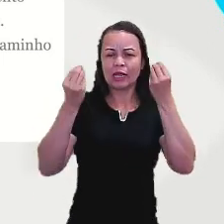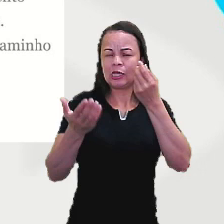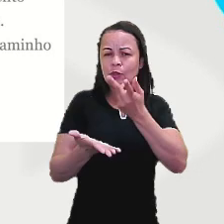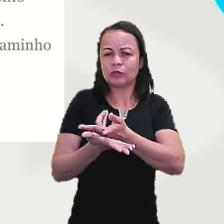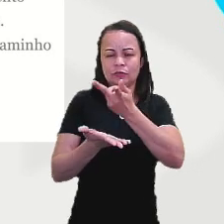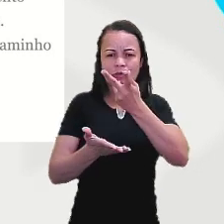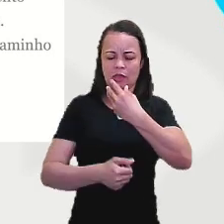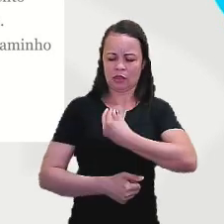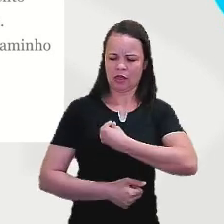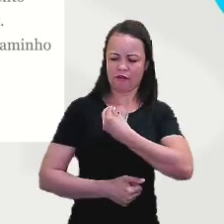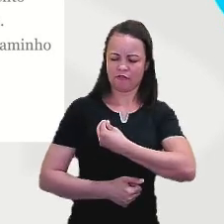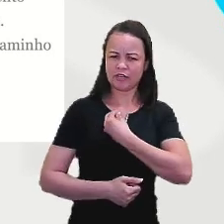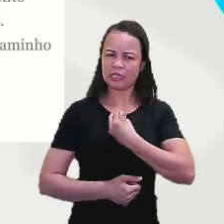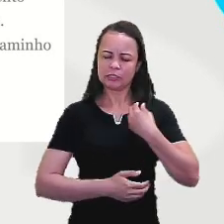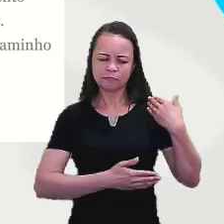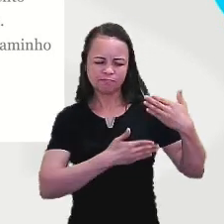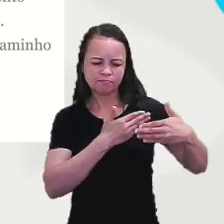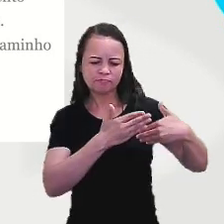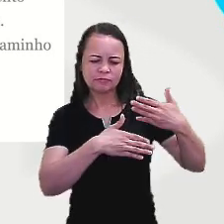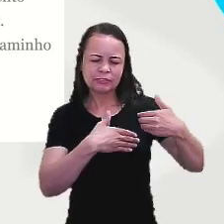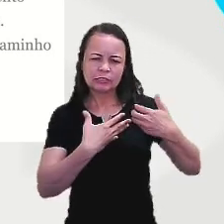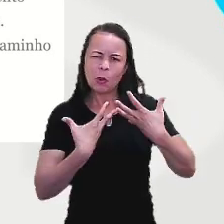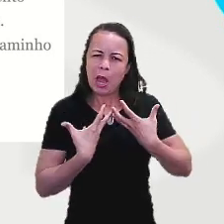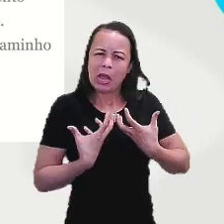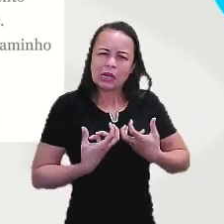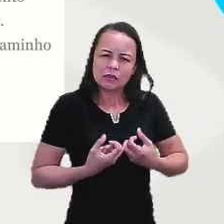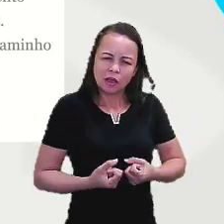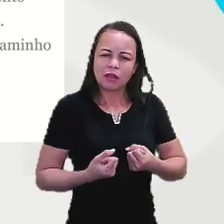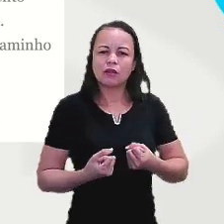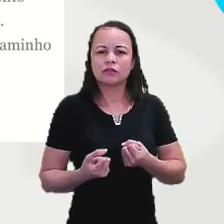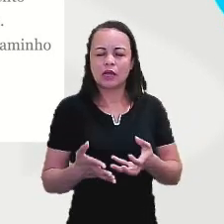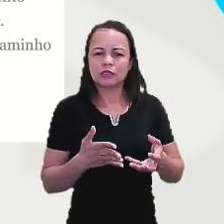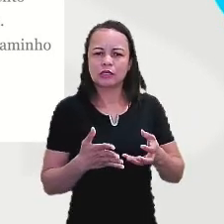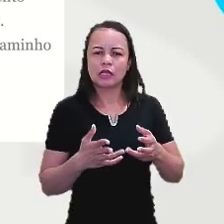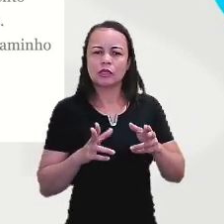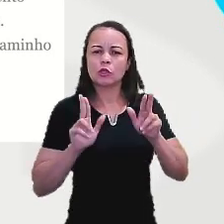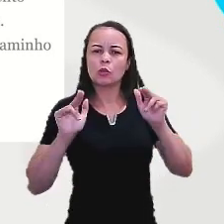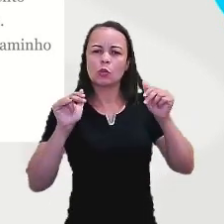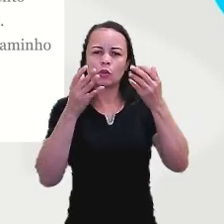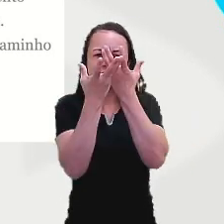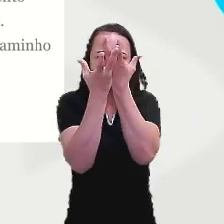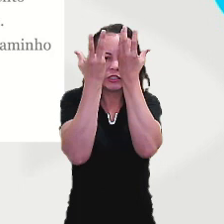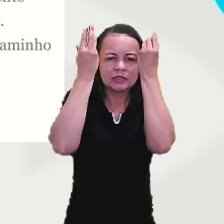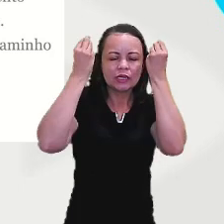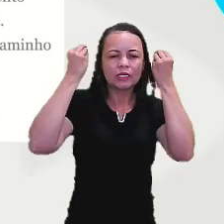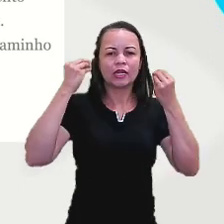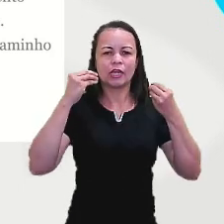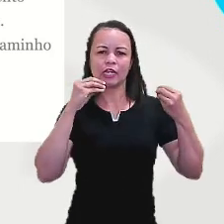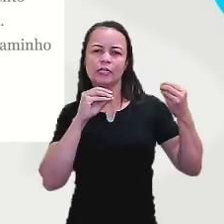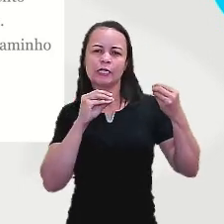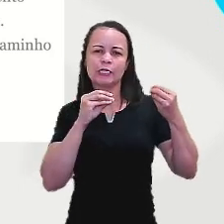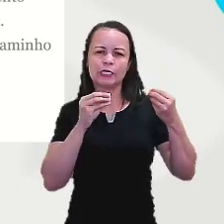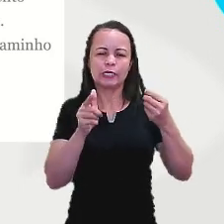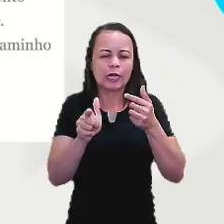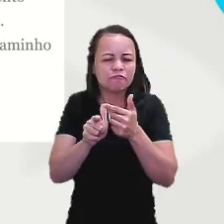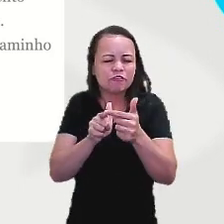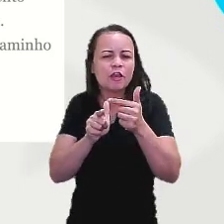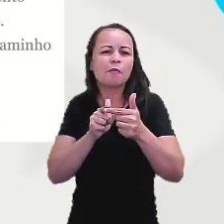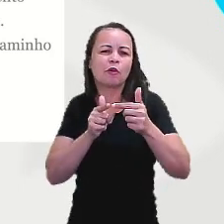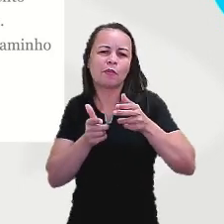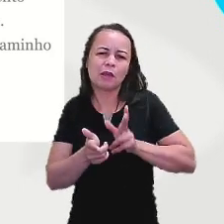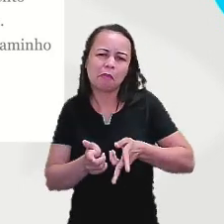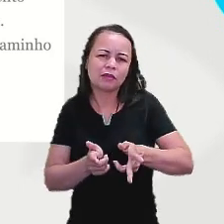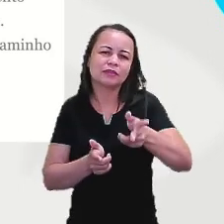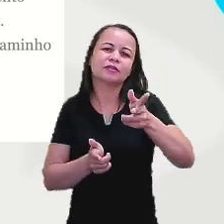na vida de minhas retinas tão fatigadas. Nunca me esquecerei que no meio do caminho tinha uma pedra. Tinha